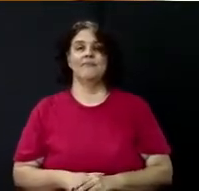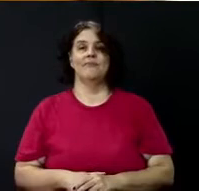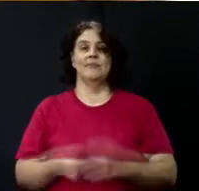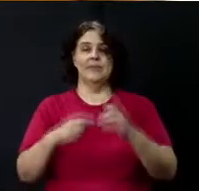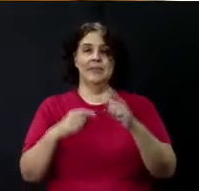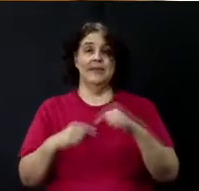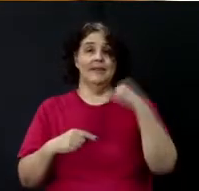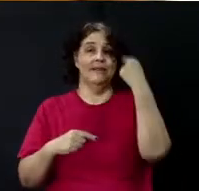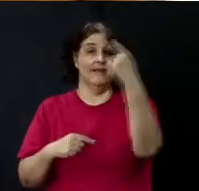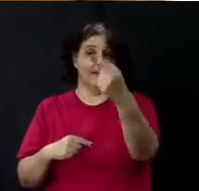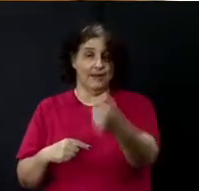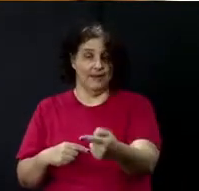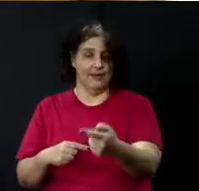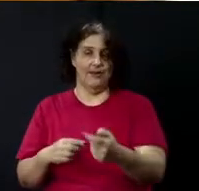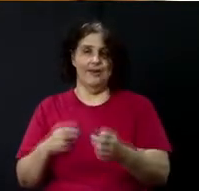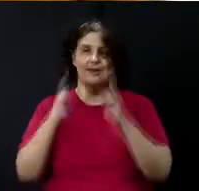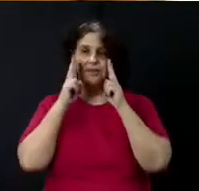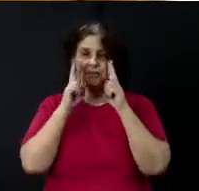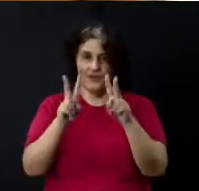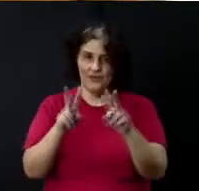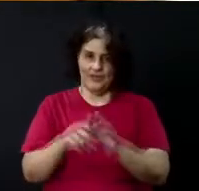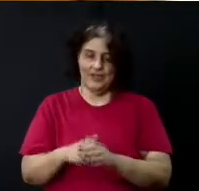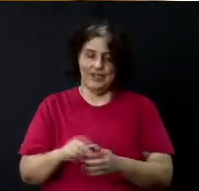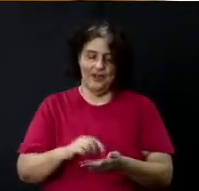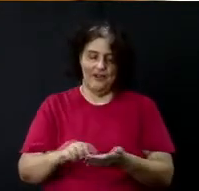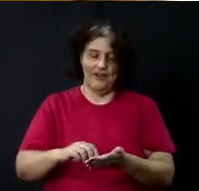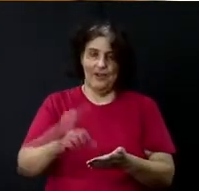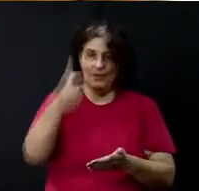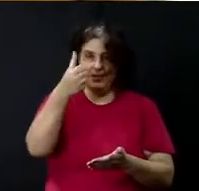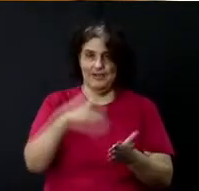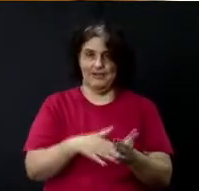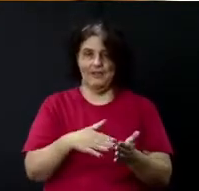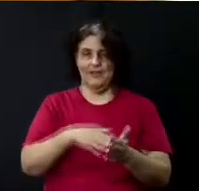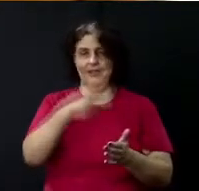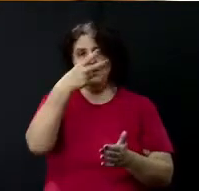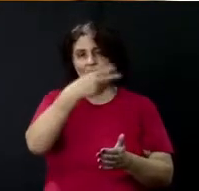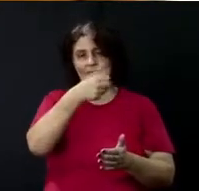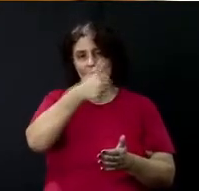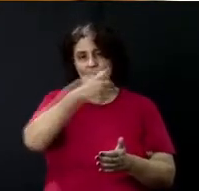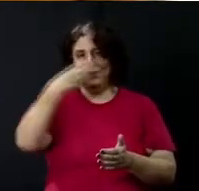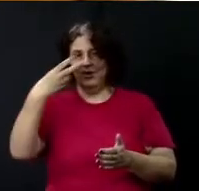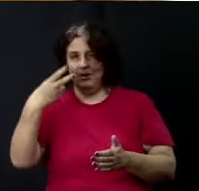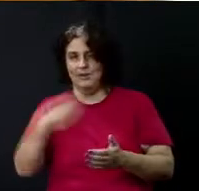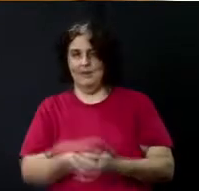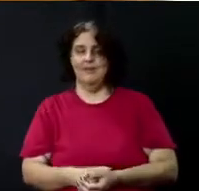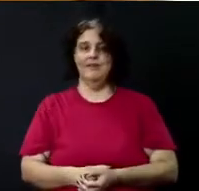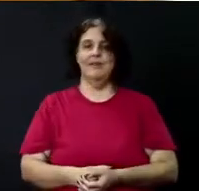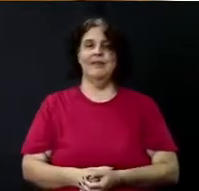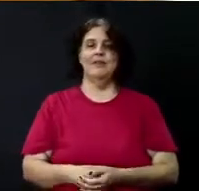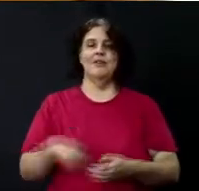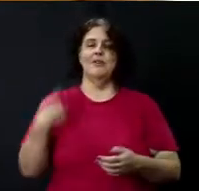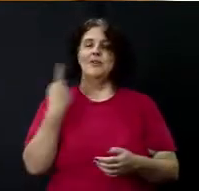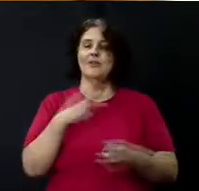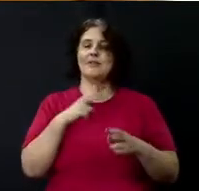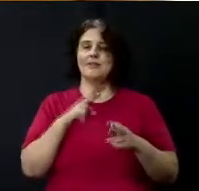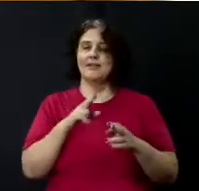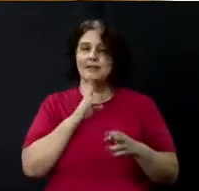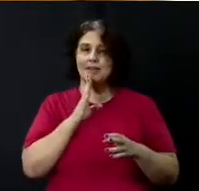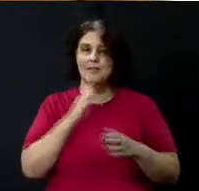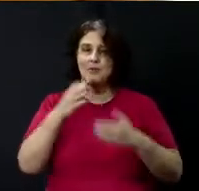ver, dos versículos 6 ao versículo 12, nós temos evidências que começam assim